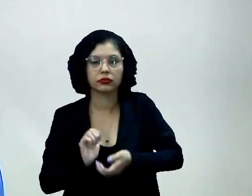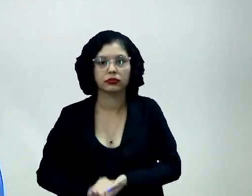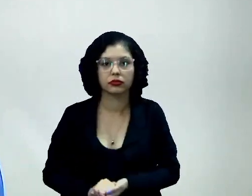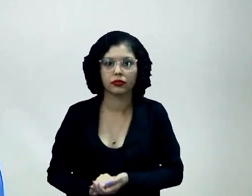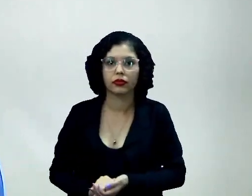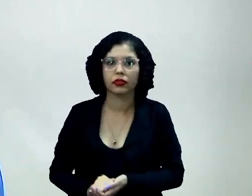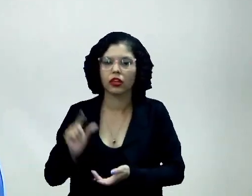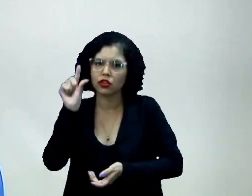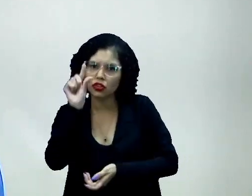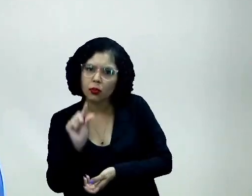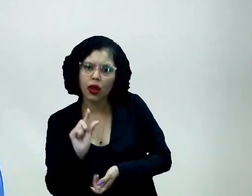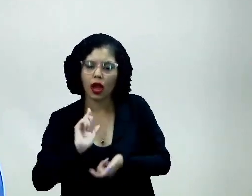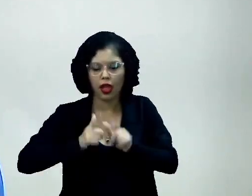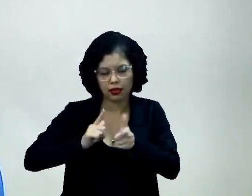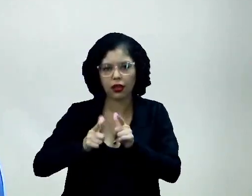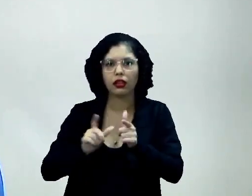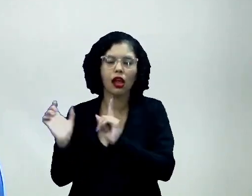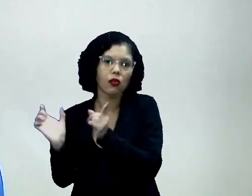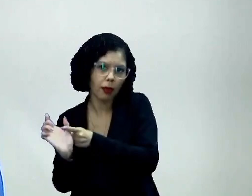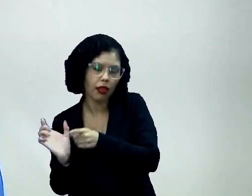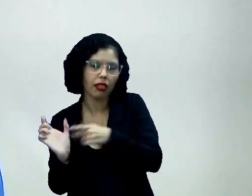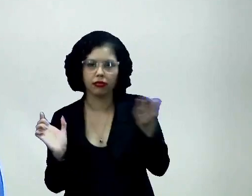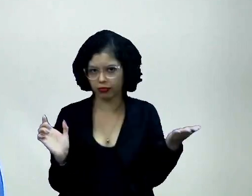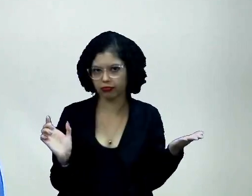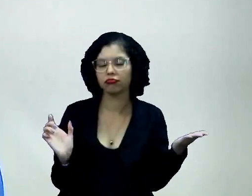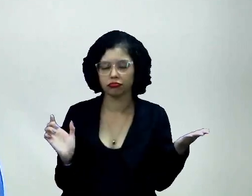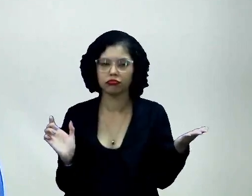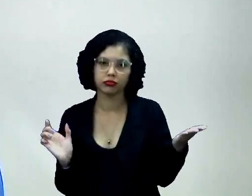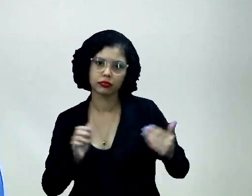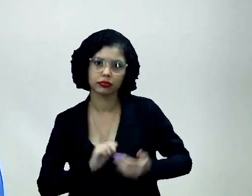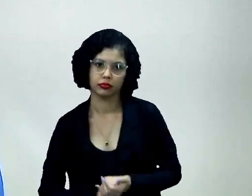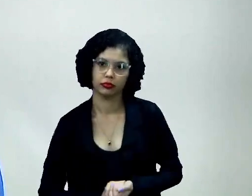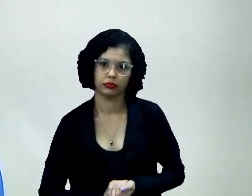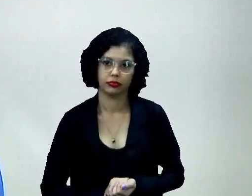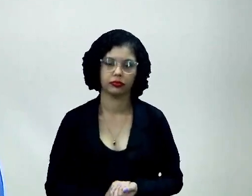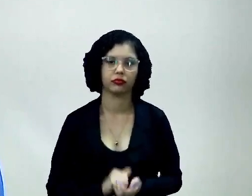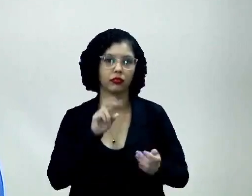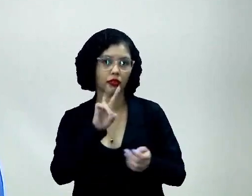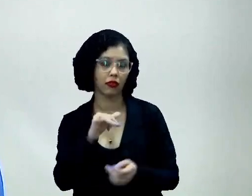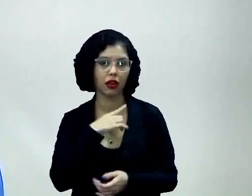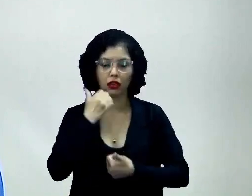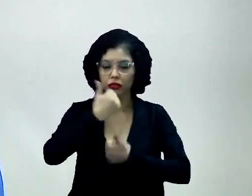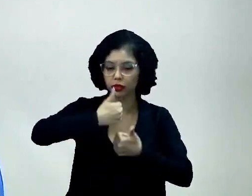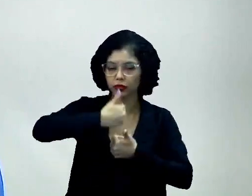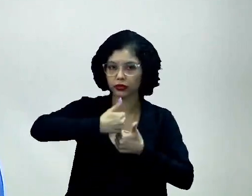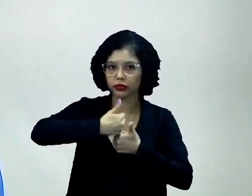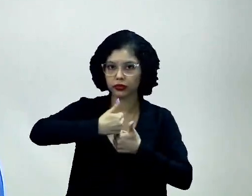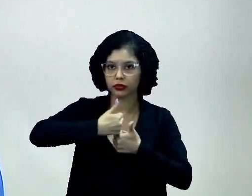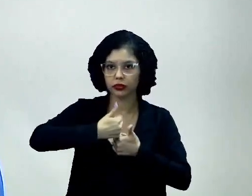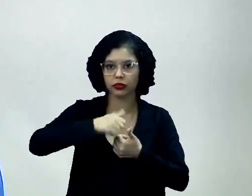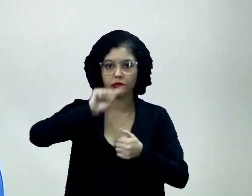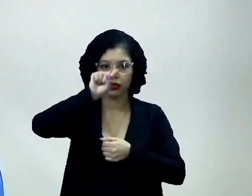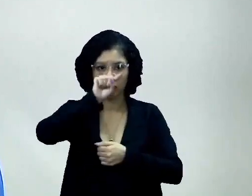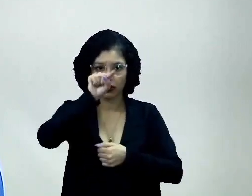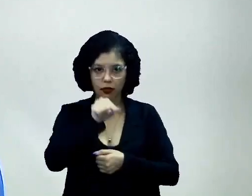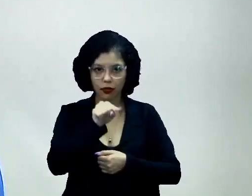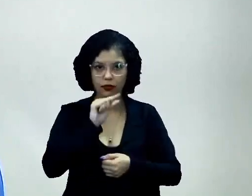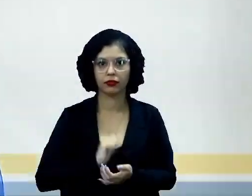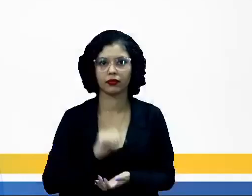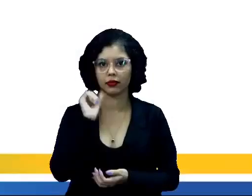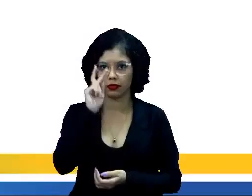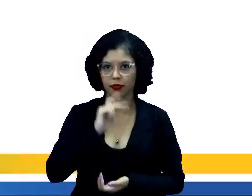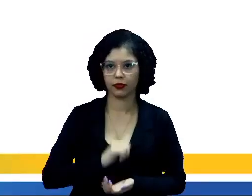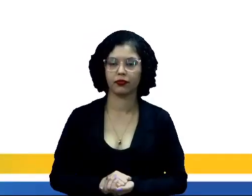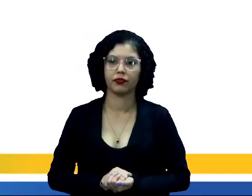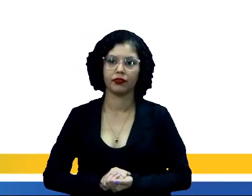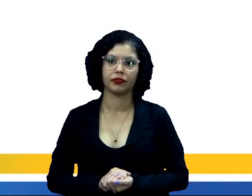as omissões de letras no meio de uma palavra e ele vai ser substituído pelo apóstrofo,